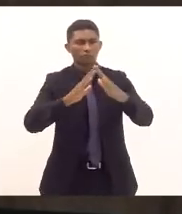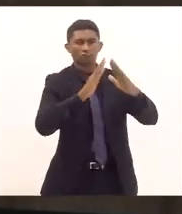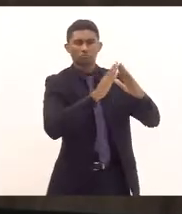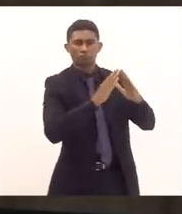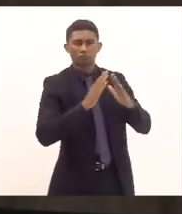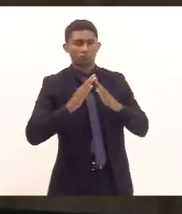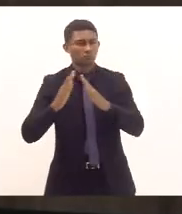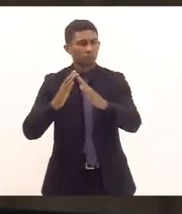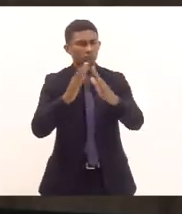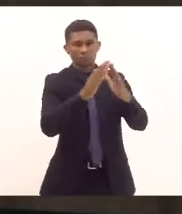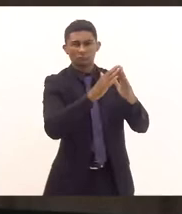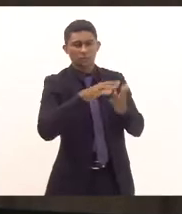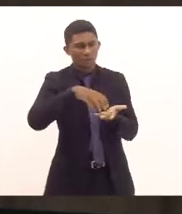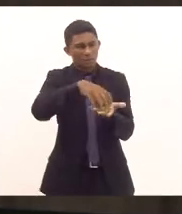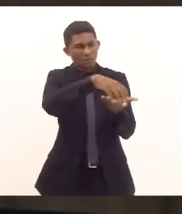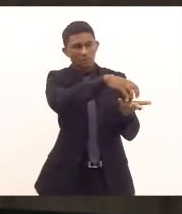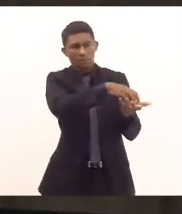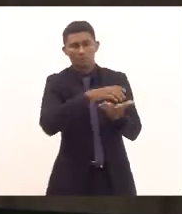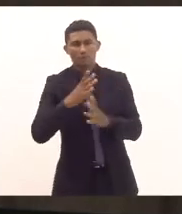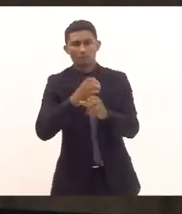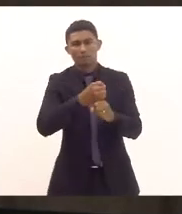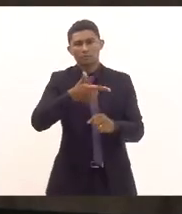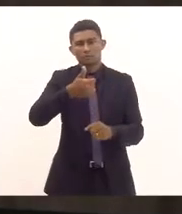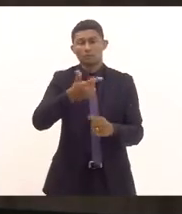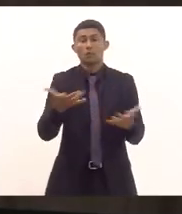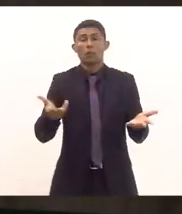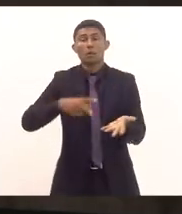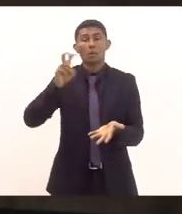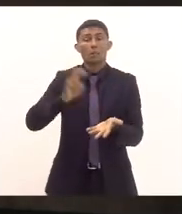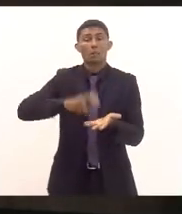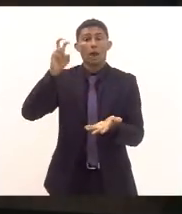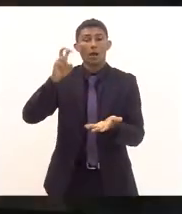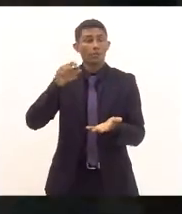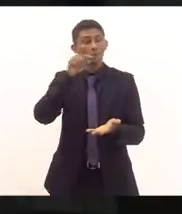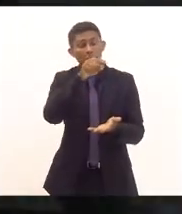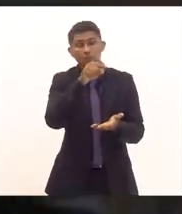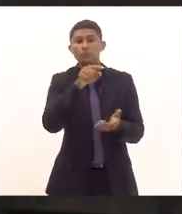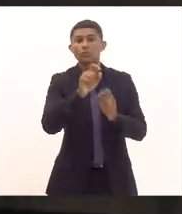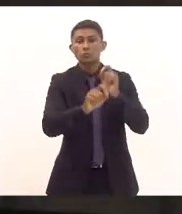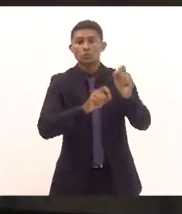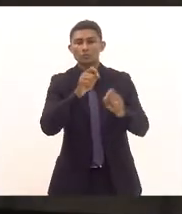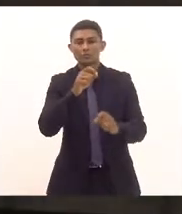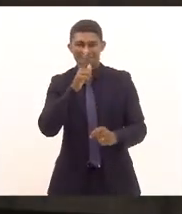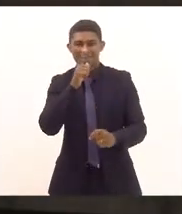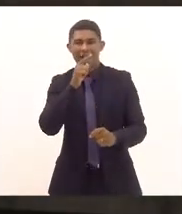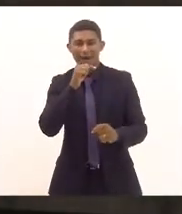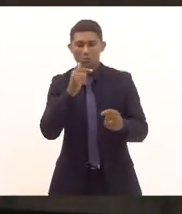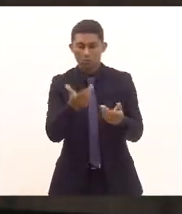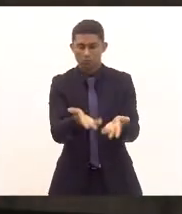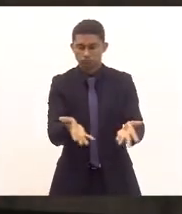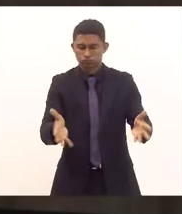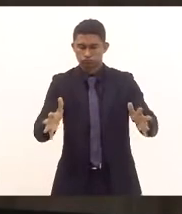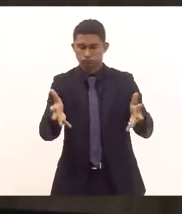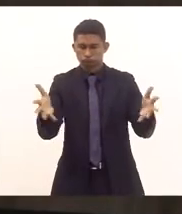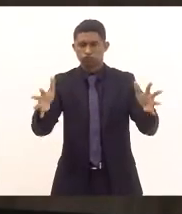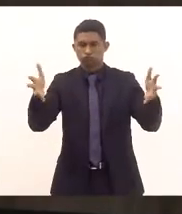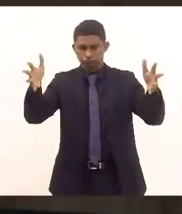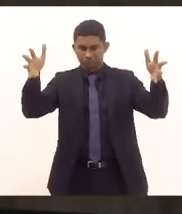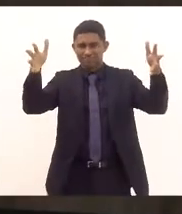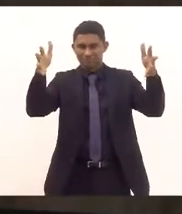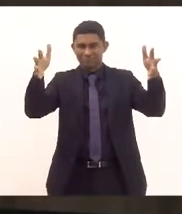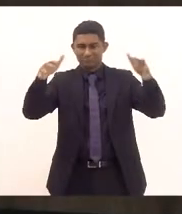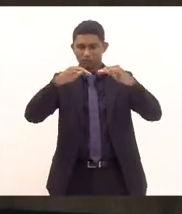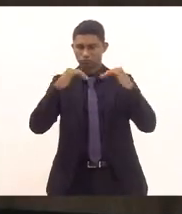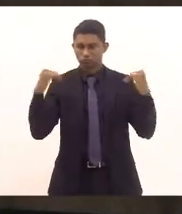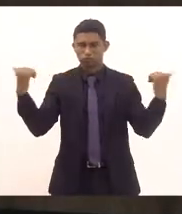infelizmente hoje de manhã cedo é a caixa d'água de um desses condomínios que Aterrado do Leme dois ela se